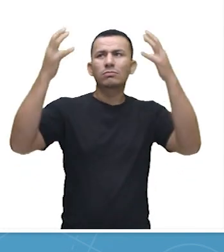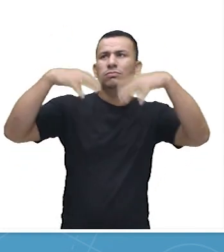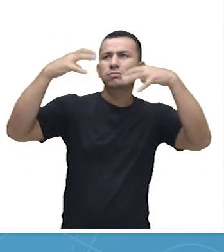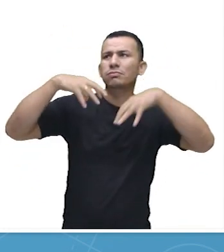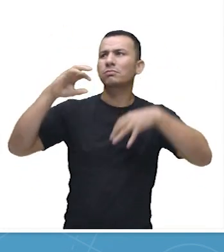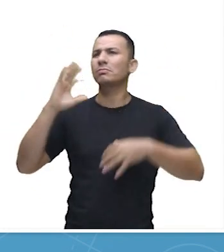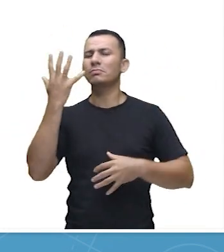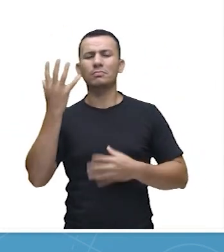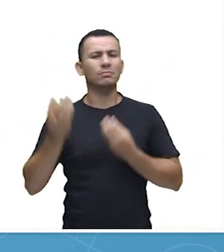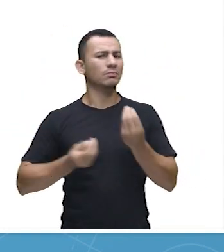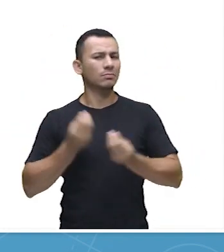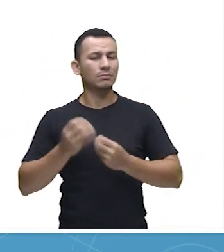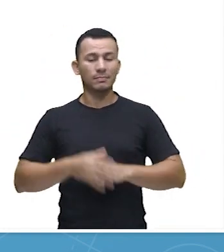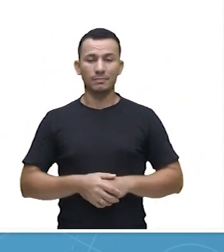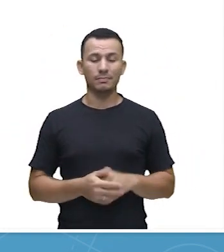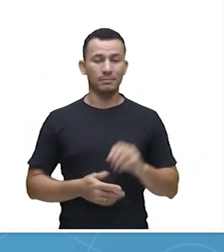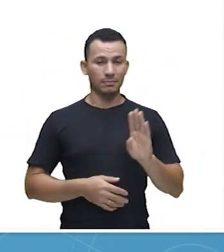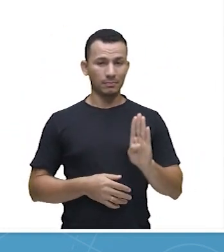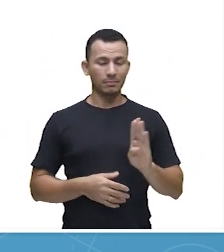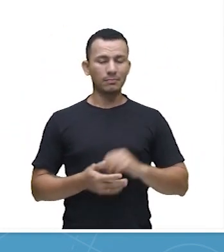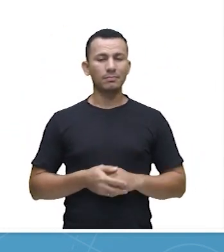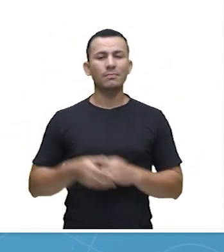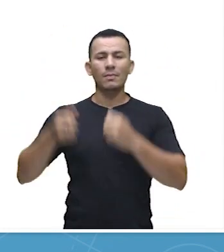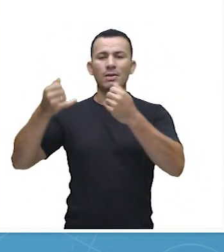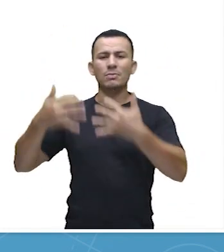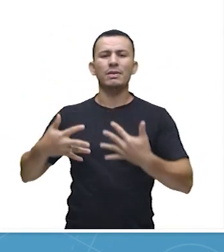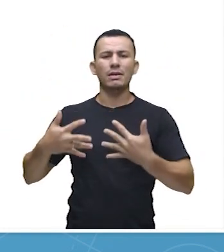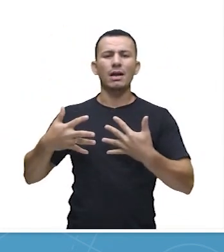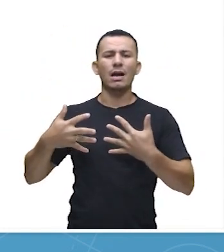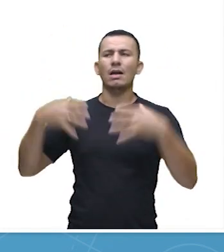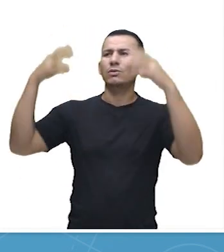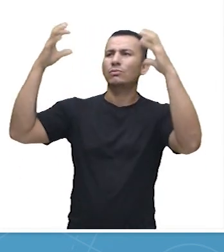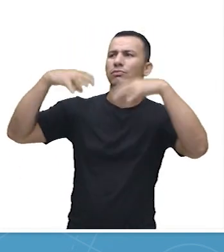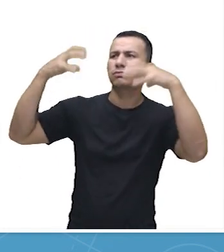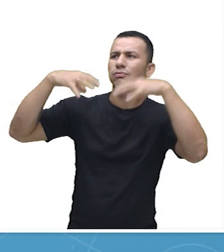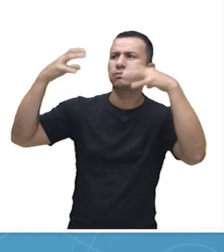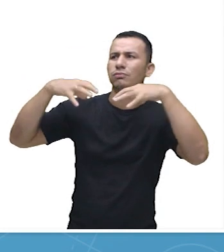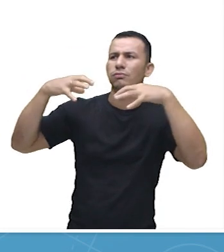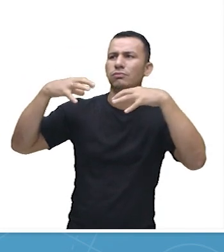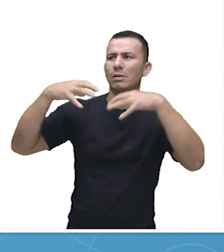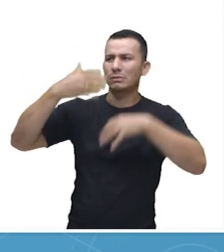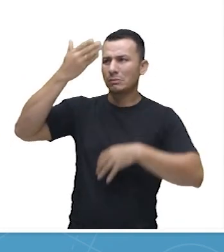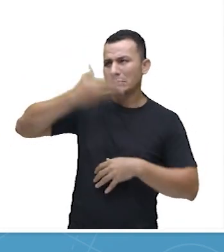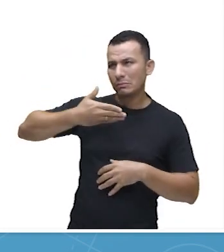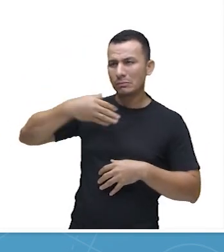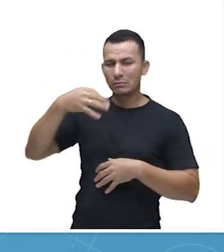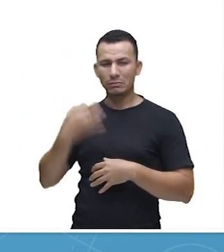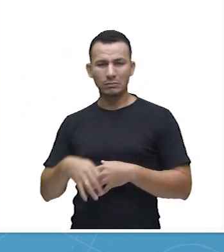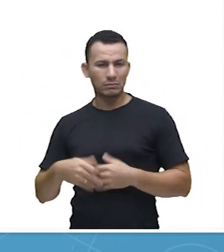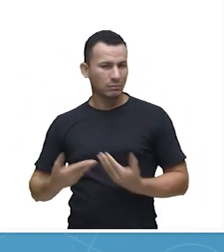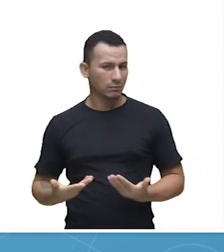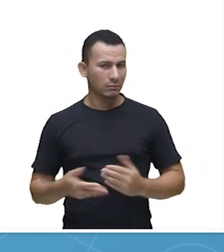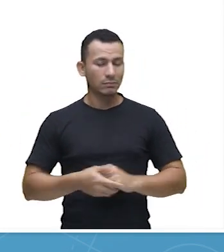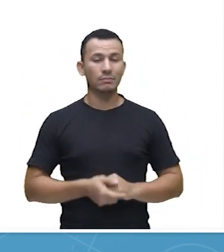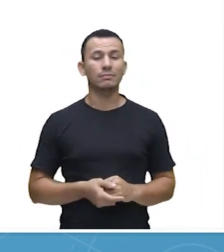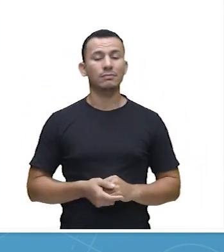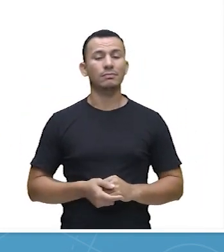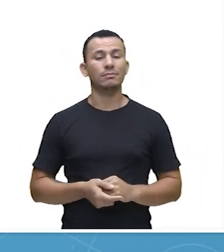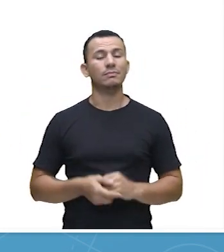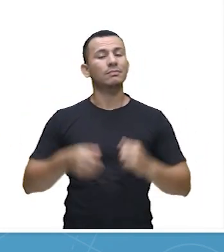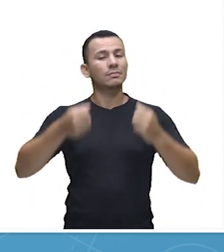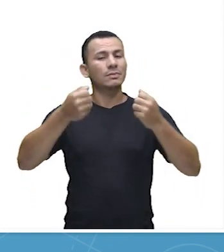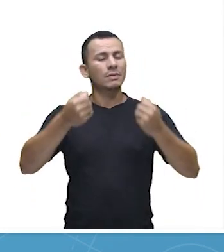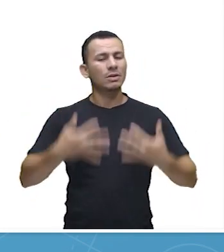B, buscar uma explicação sobre a chuva com base na razão. Ou letra C, explicar as diferenças